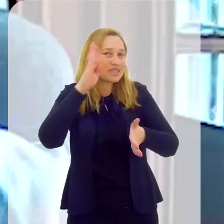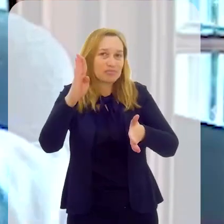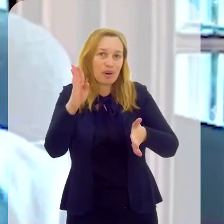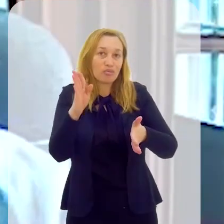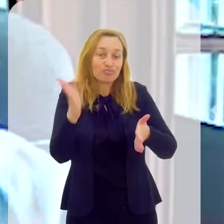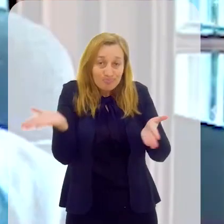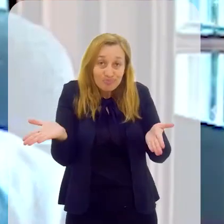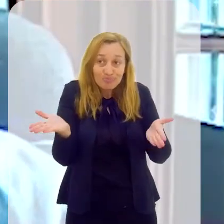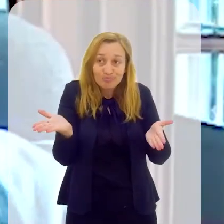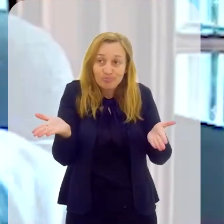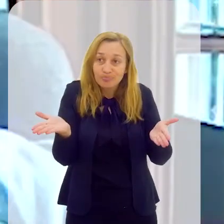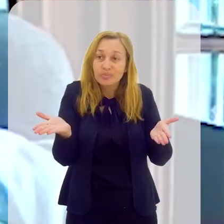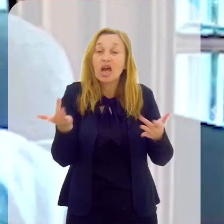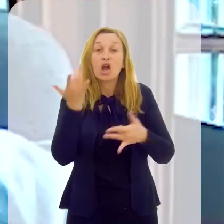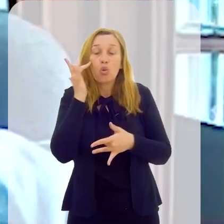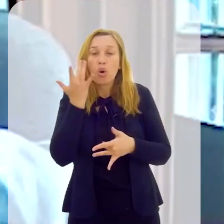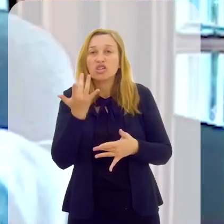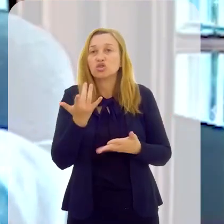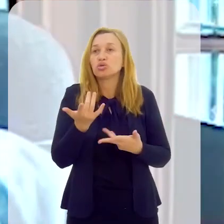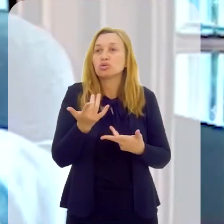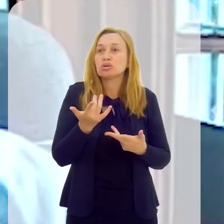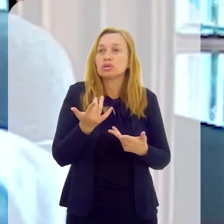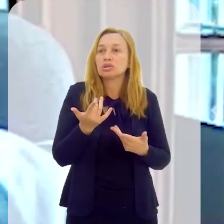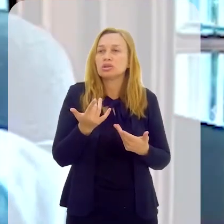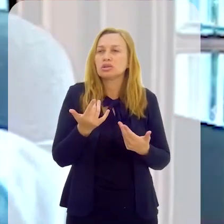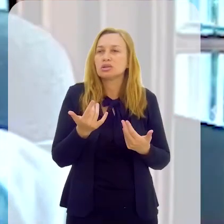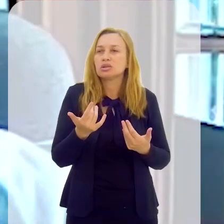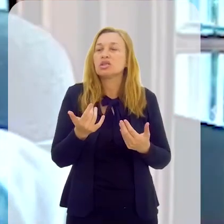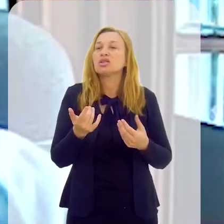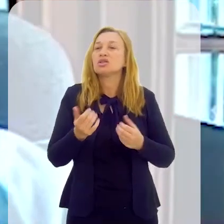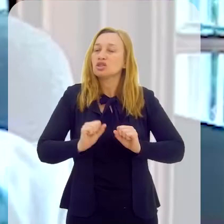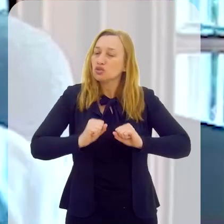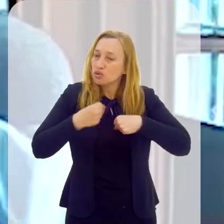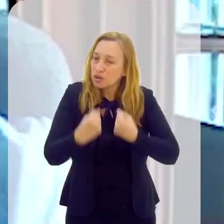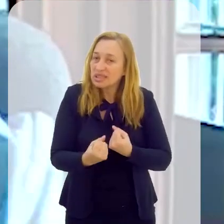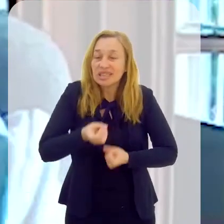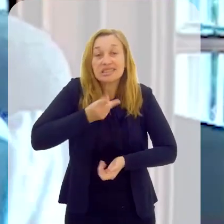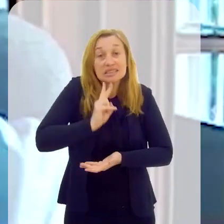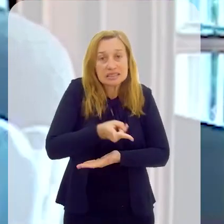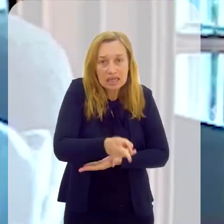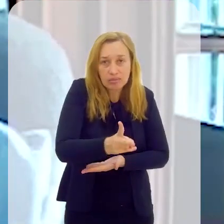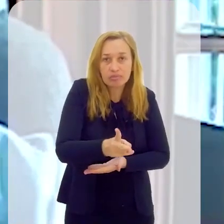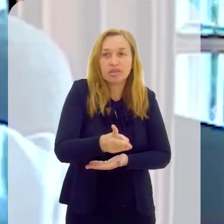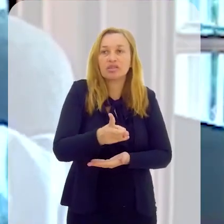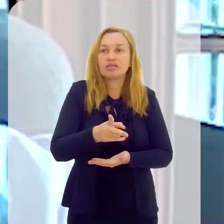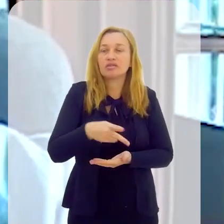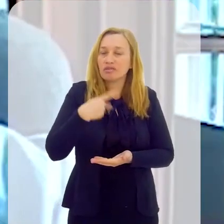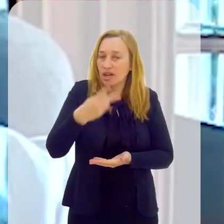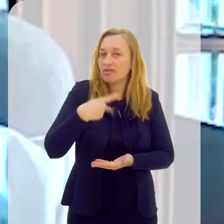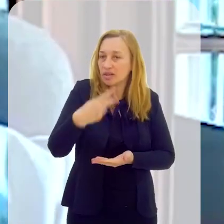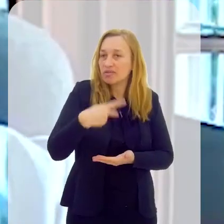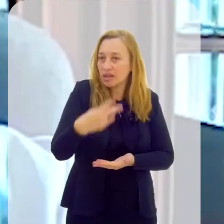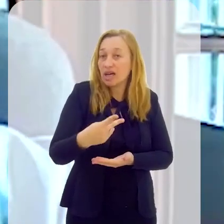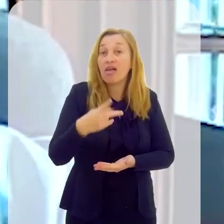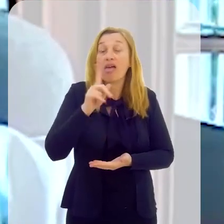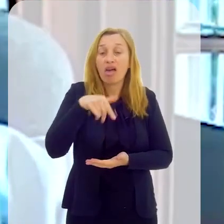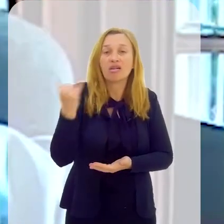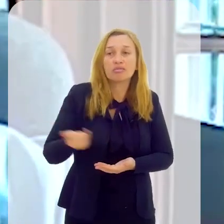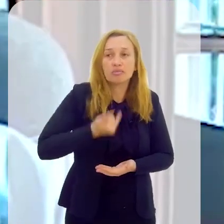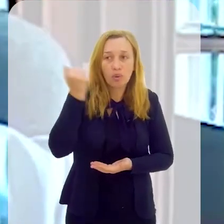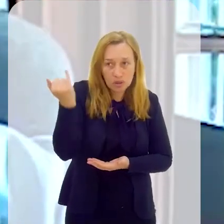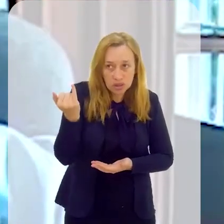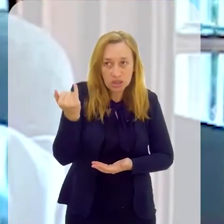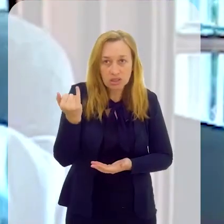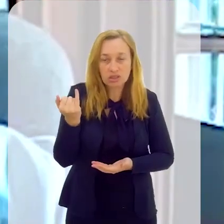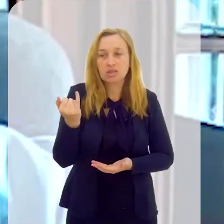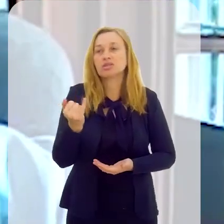termos retóricos, né? Mas eu acho que a gente tem que reforçar isso sempre, e é